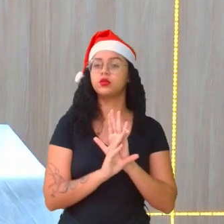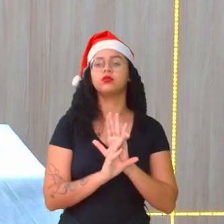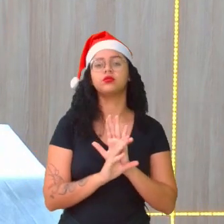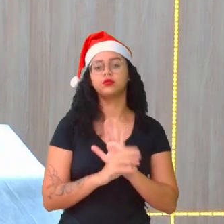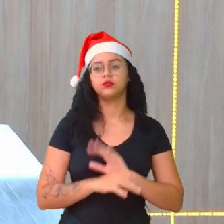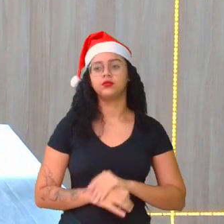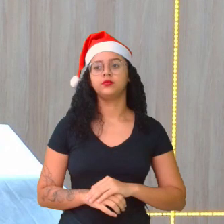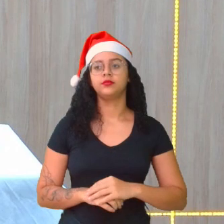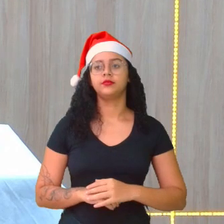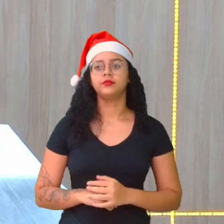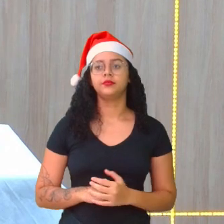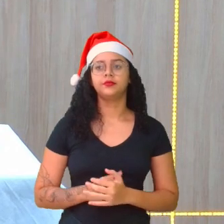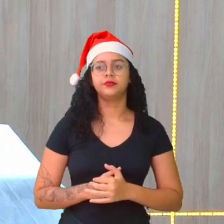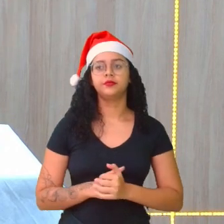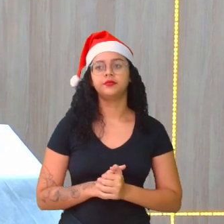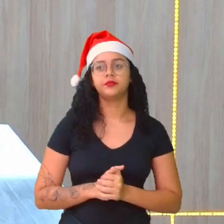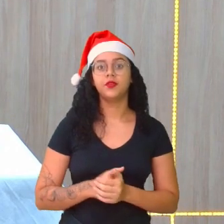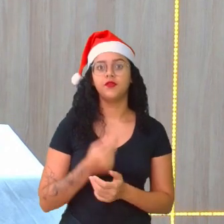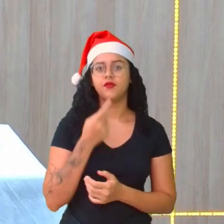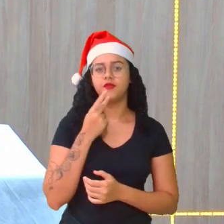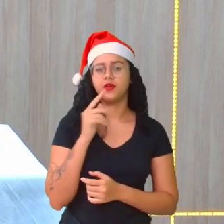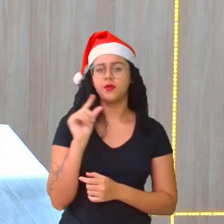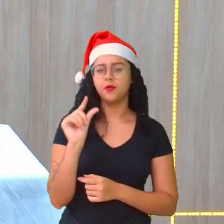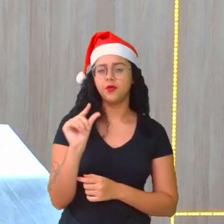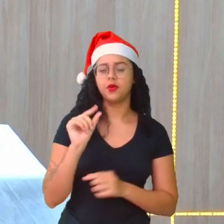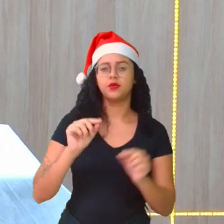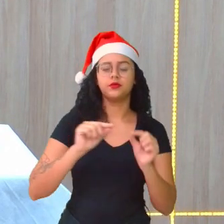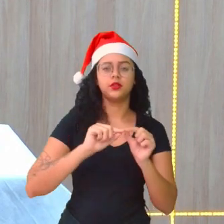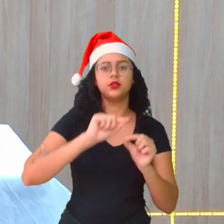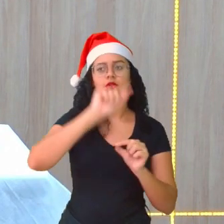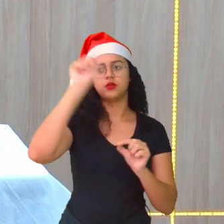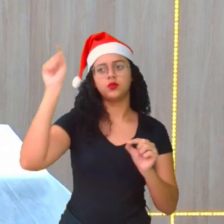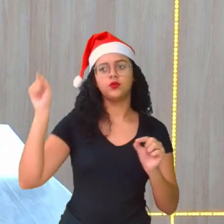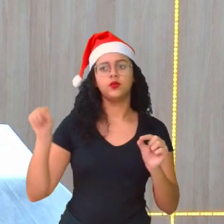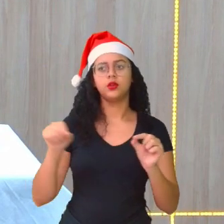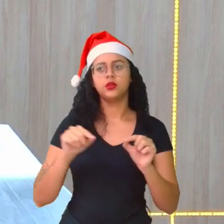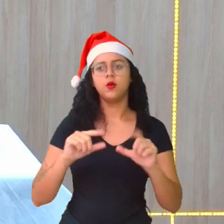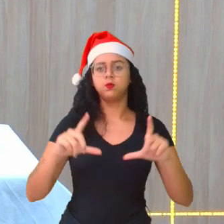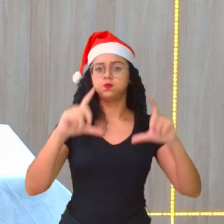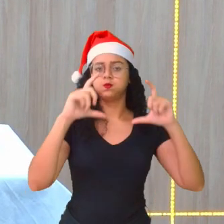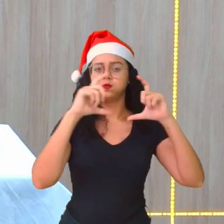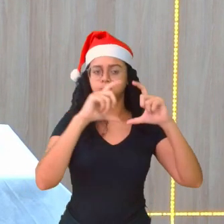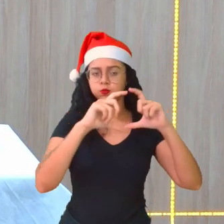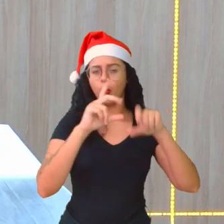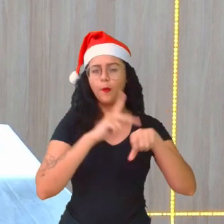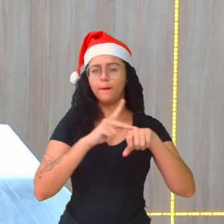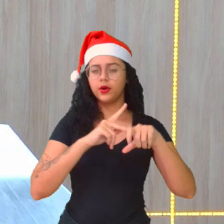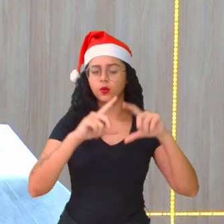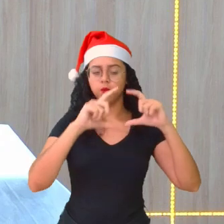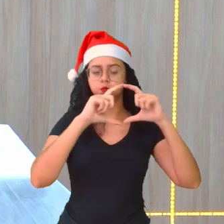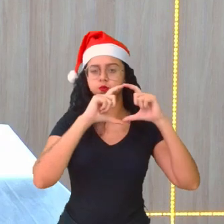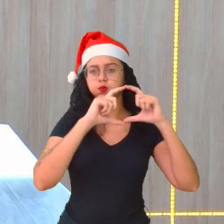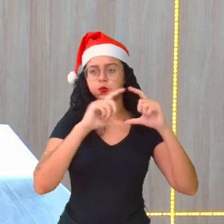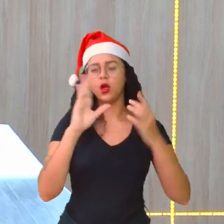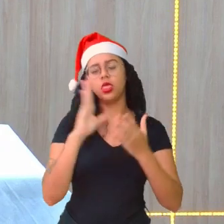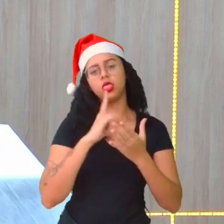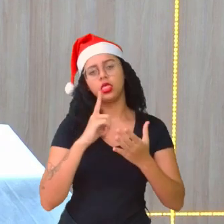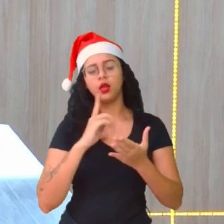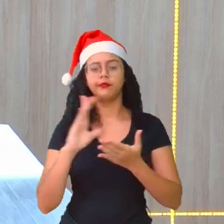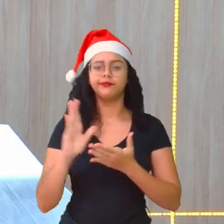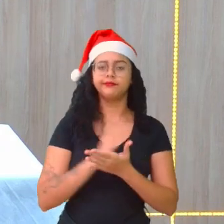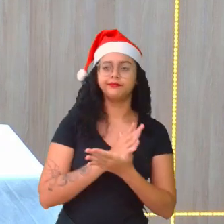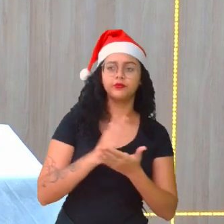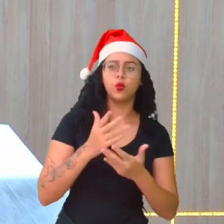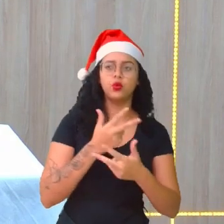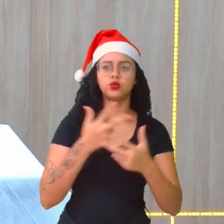Você sabe que aqui tem, ó, falando um pouquinho aqui da circunferência, essa borda preta, tá certo? E tem uns elementos que compõem